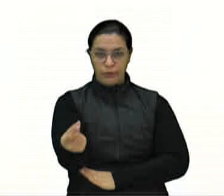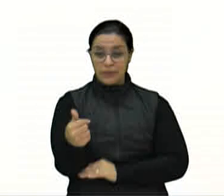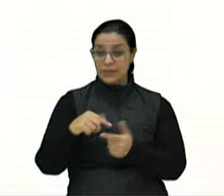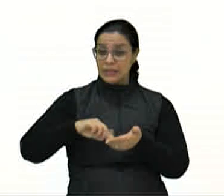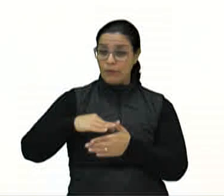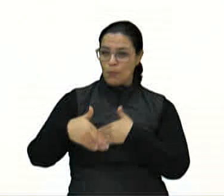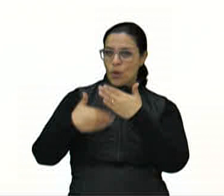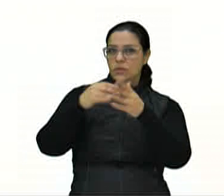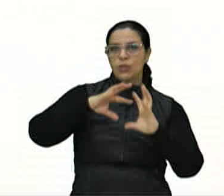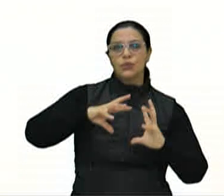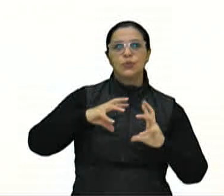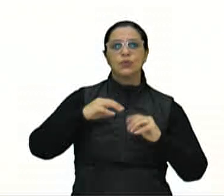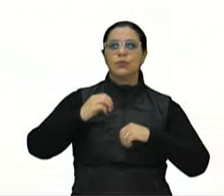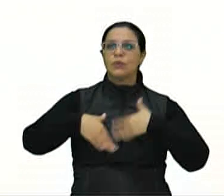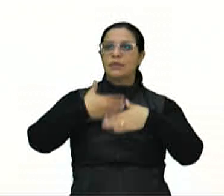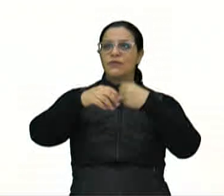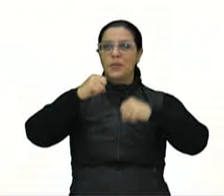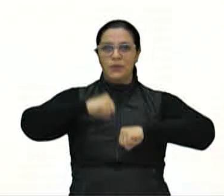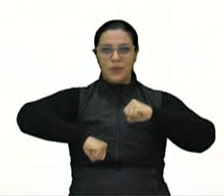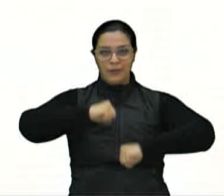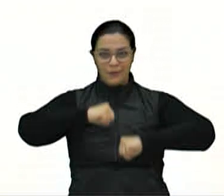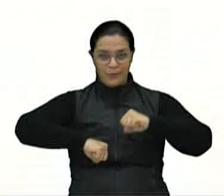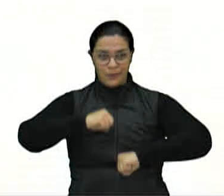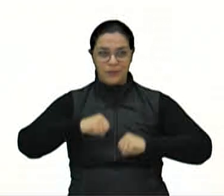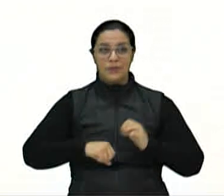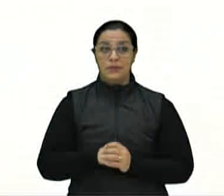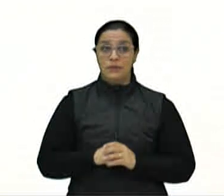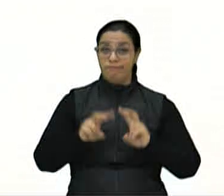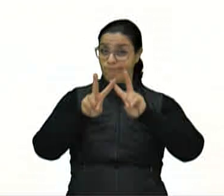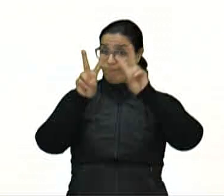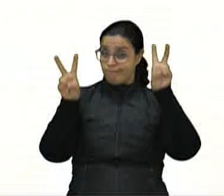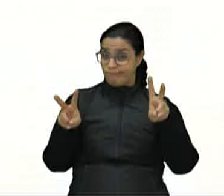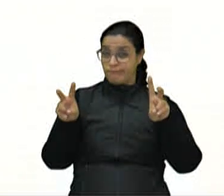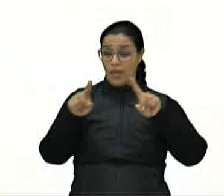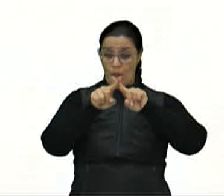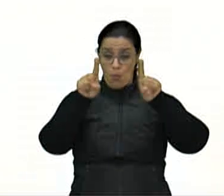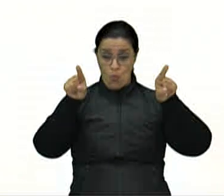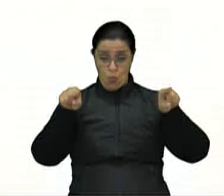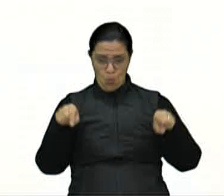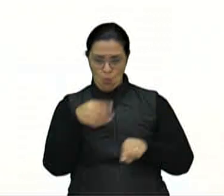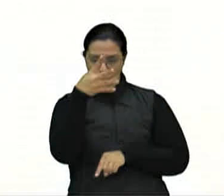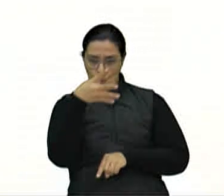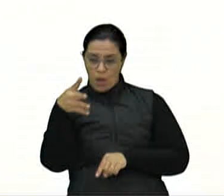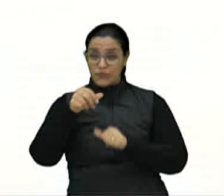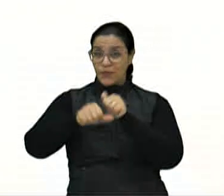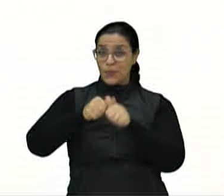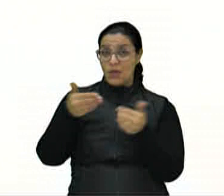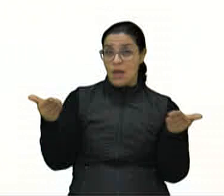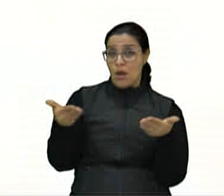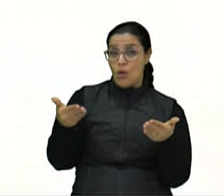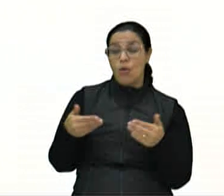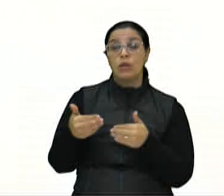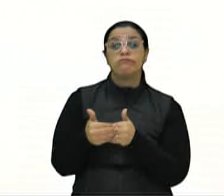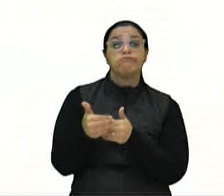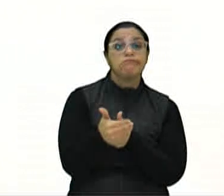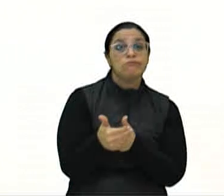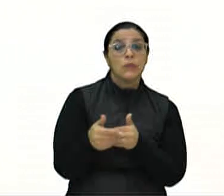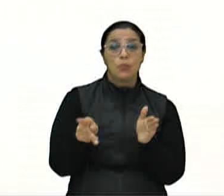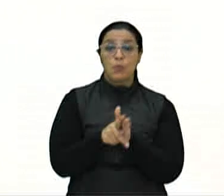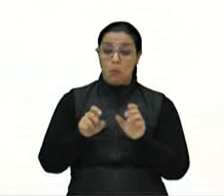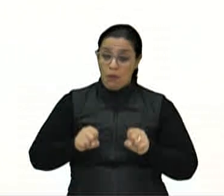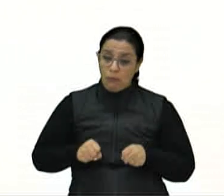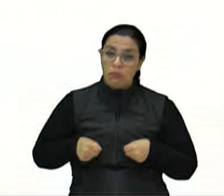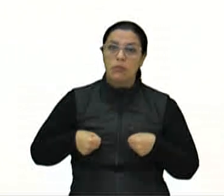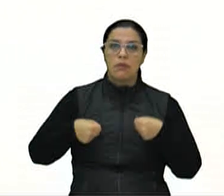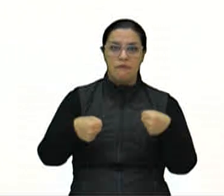de desenvolvimento industrial. É um, abre aspas, quadro que começa a ser modificado a partir do quê? Da